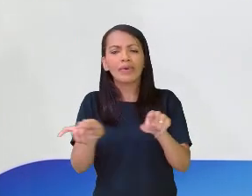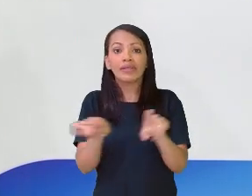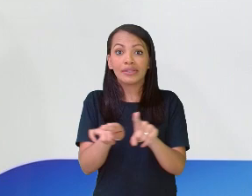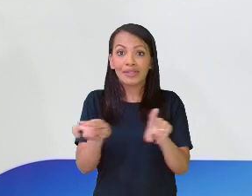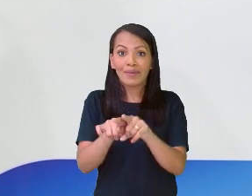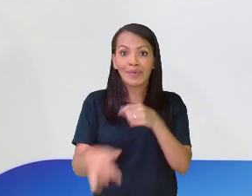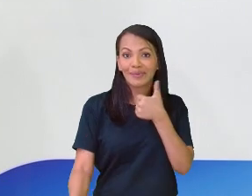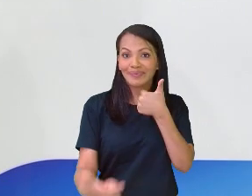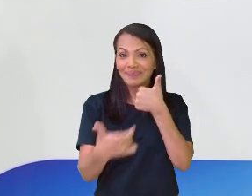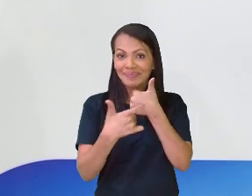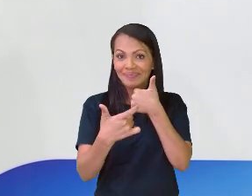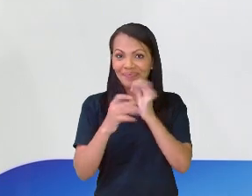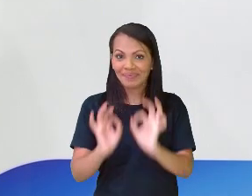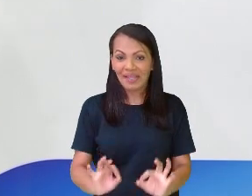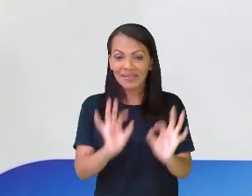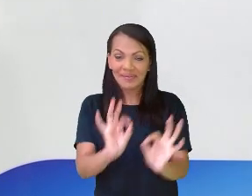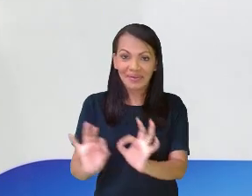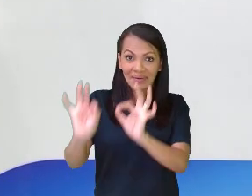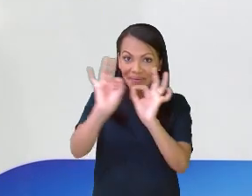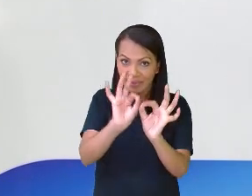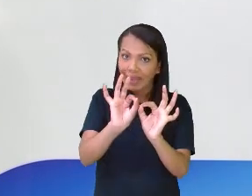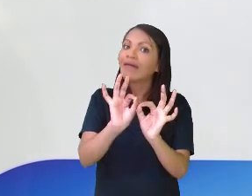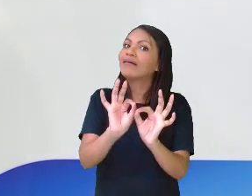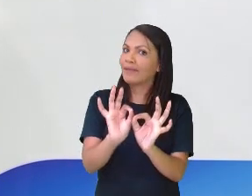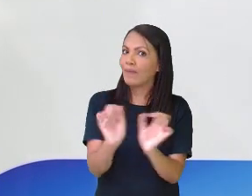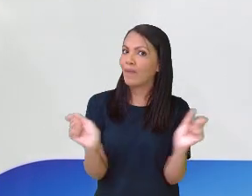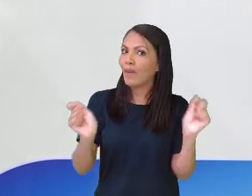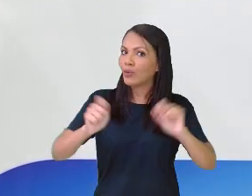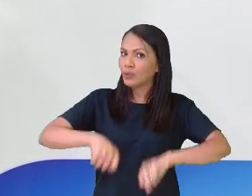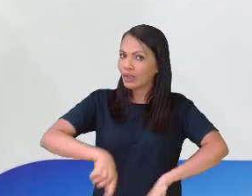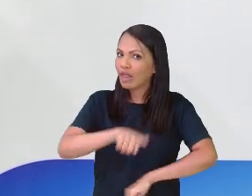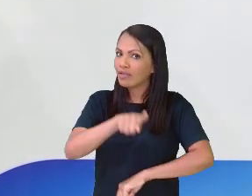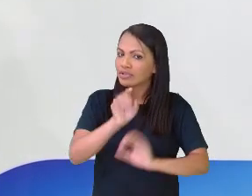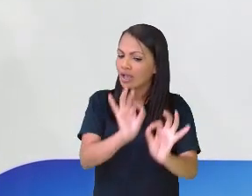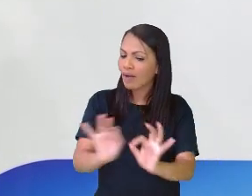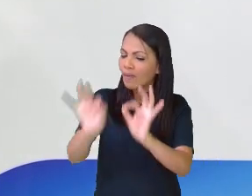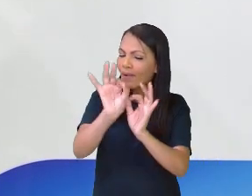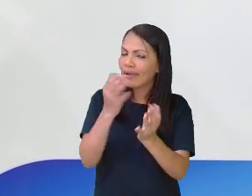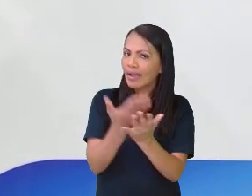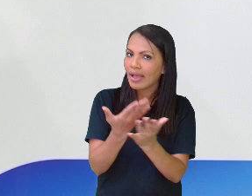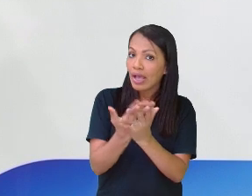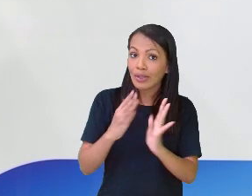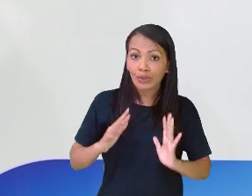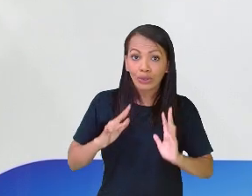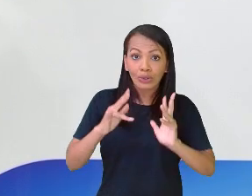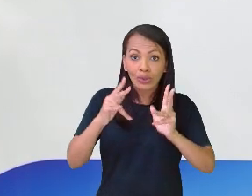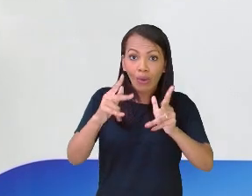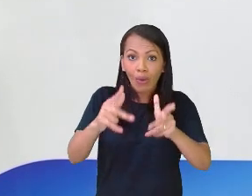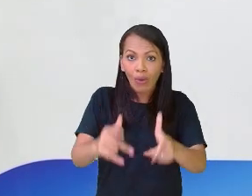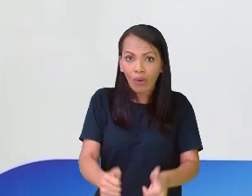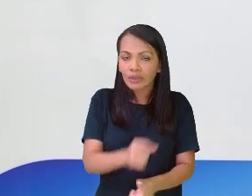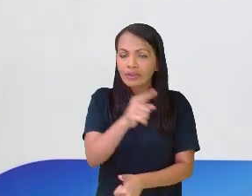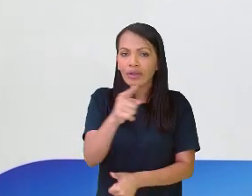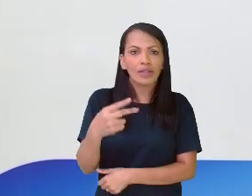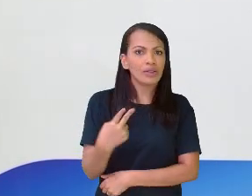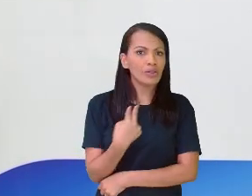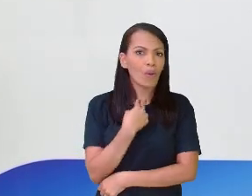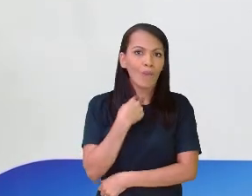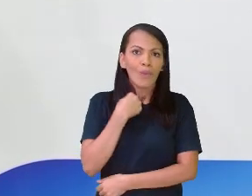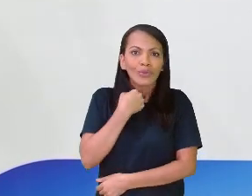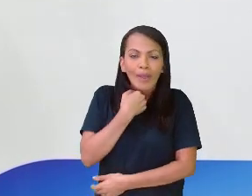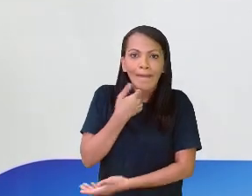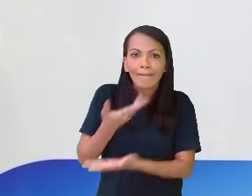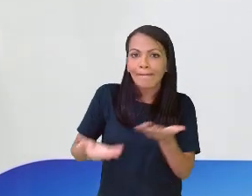você acompanhar as nossas aulas. E você já sabe, você pode fazer qualquer uma delas, todas elas, mas o que você não pode